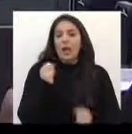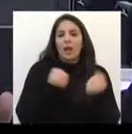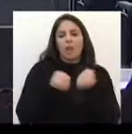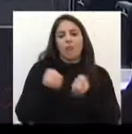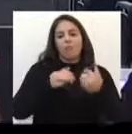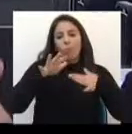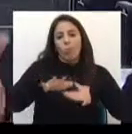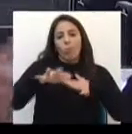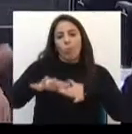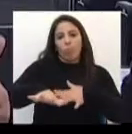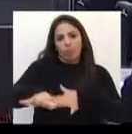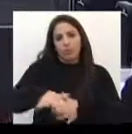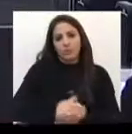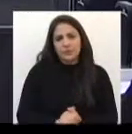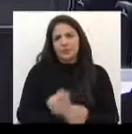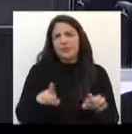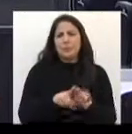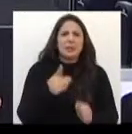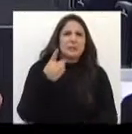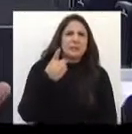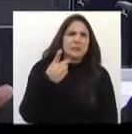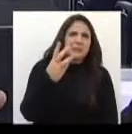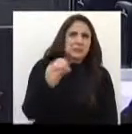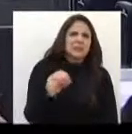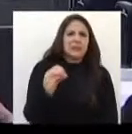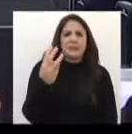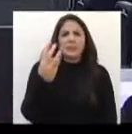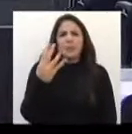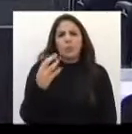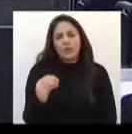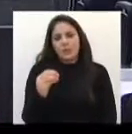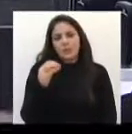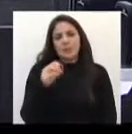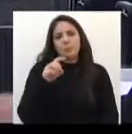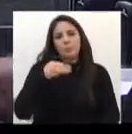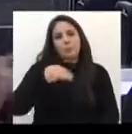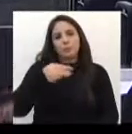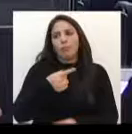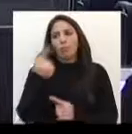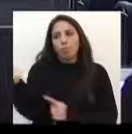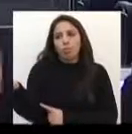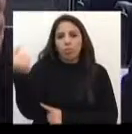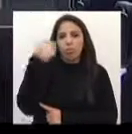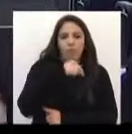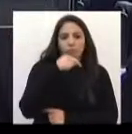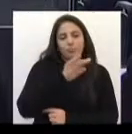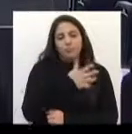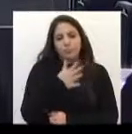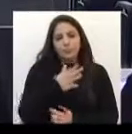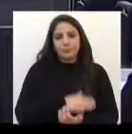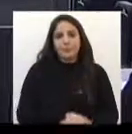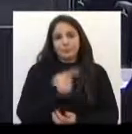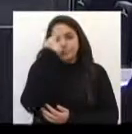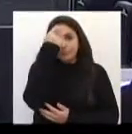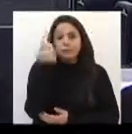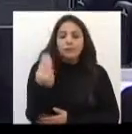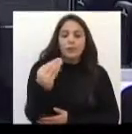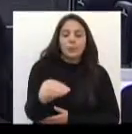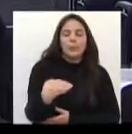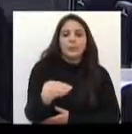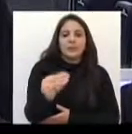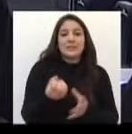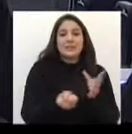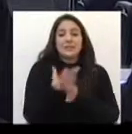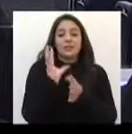do trânsito. E fora o tempo, é 30, 40 minutos para ir, 30 minutos, 40 minutos para voltar. A ideia é colocar lá, cria